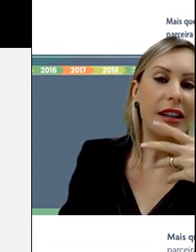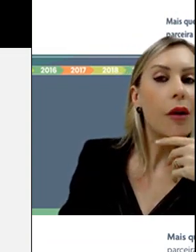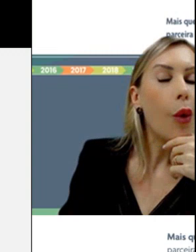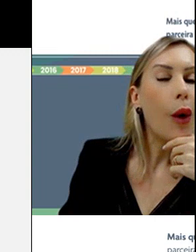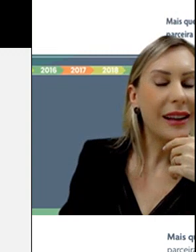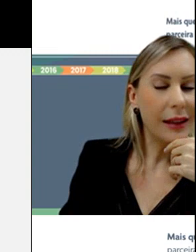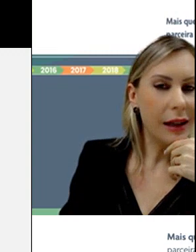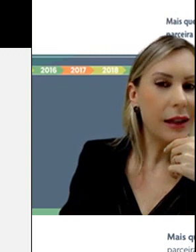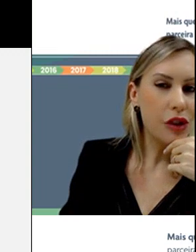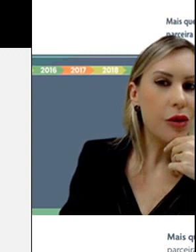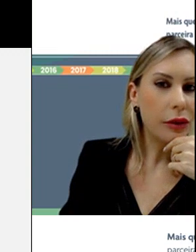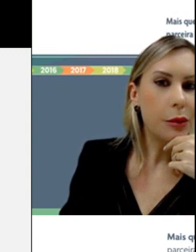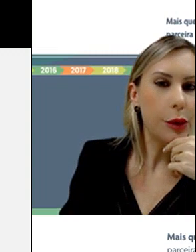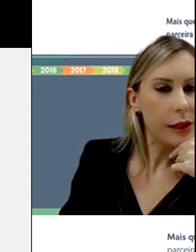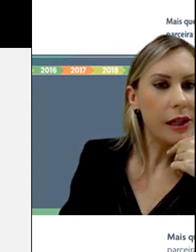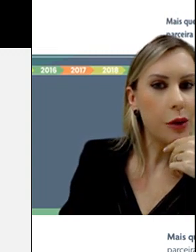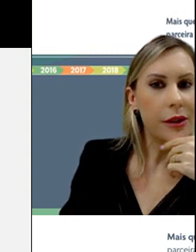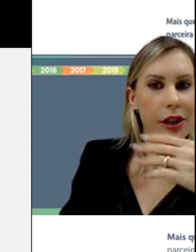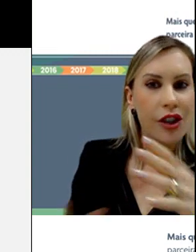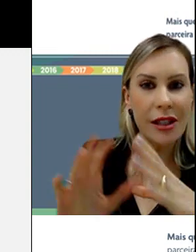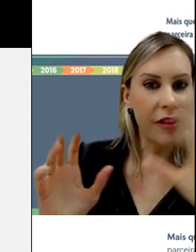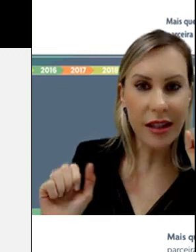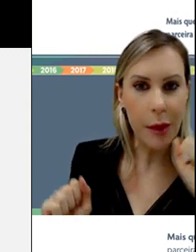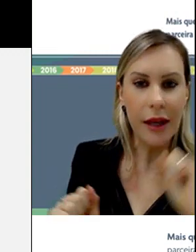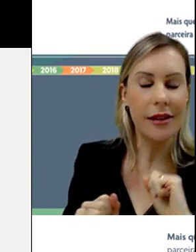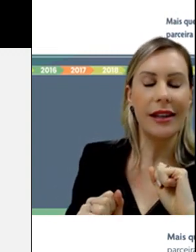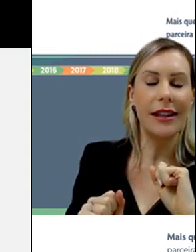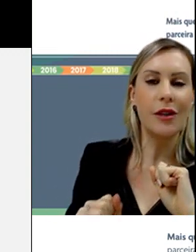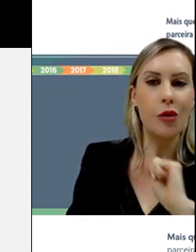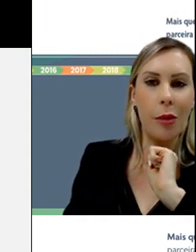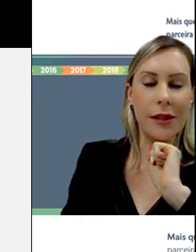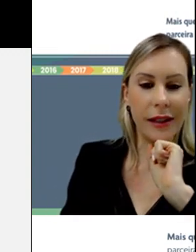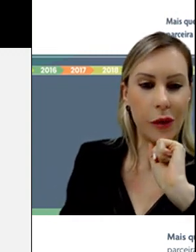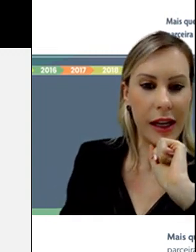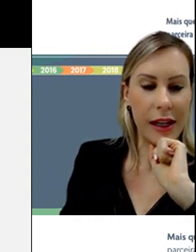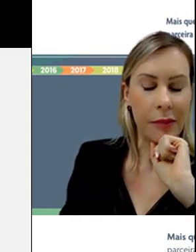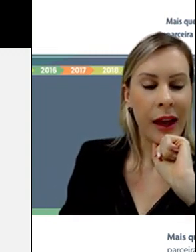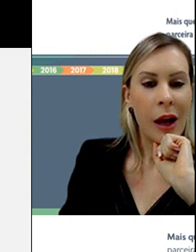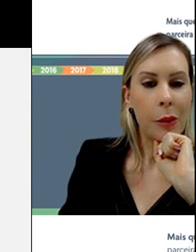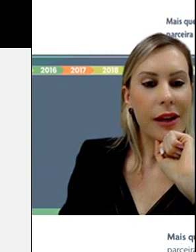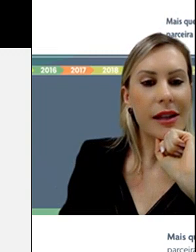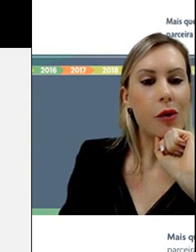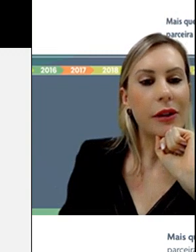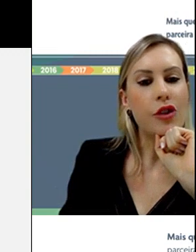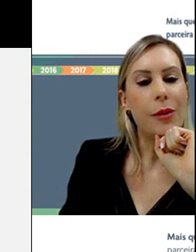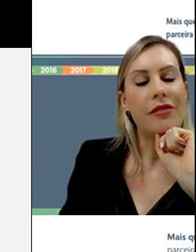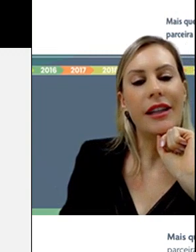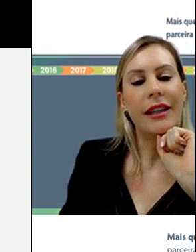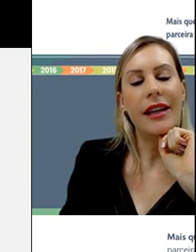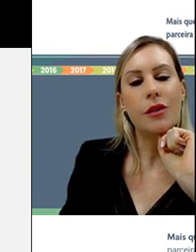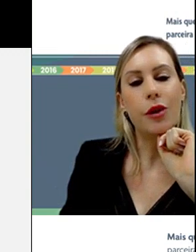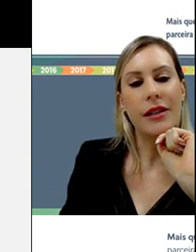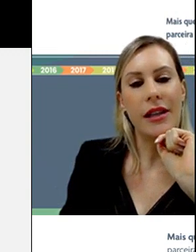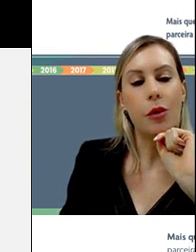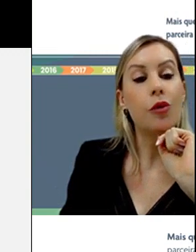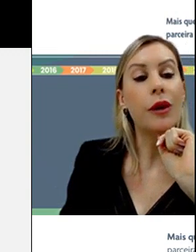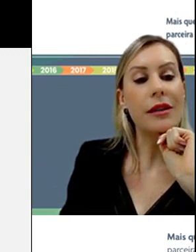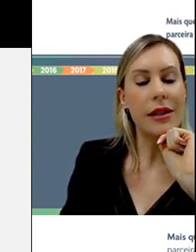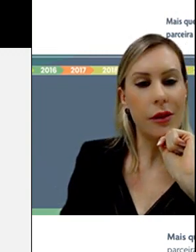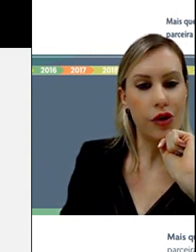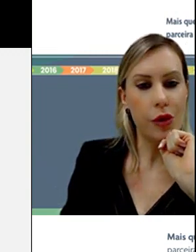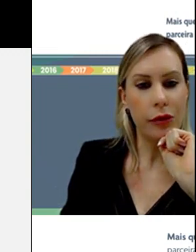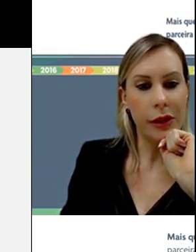se invalidar com 40 anos de contribuição, ou seja, as vésperas ali da sua aposentadoria. Porque se acontece uma invalidez, por